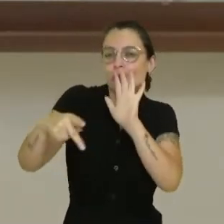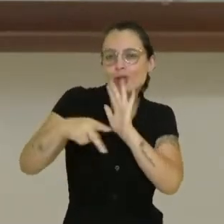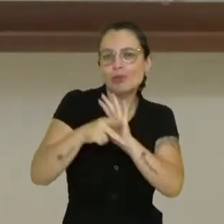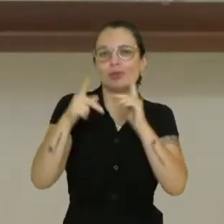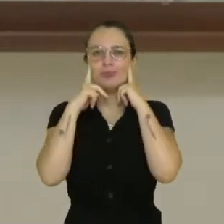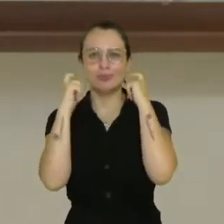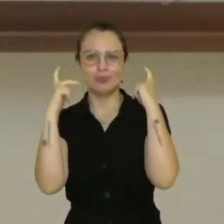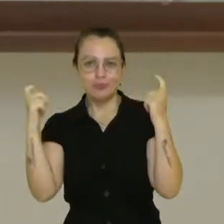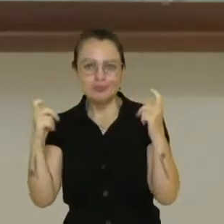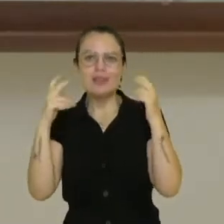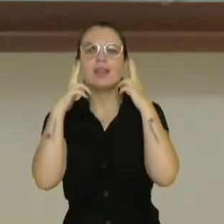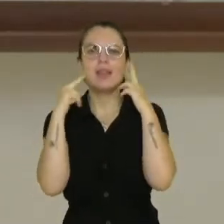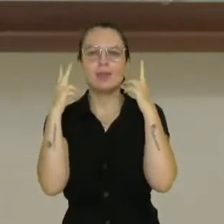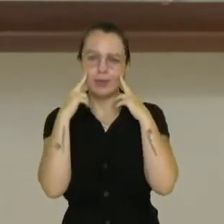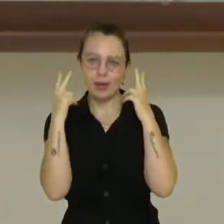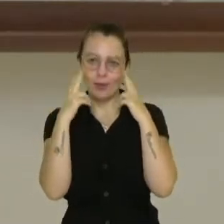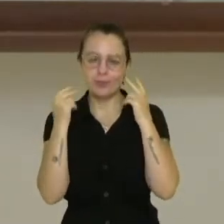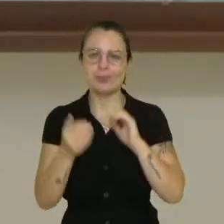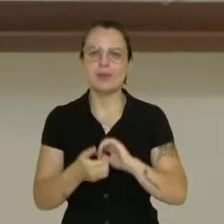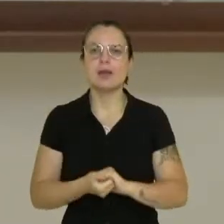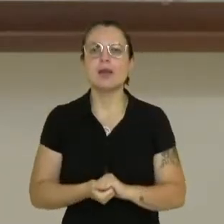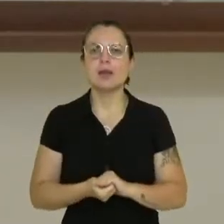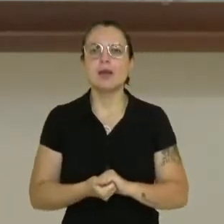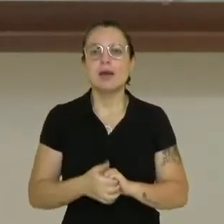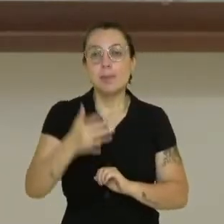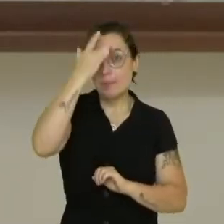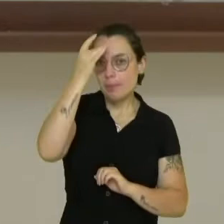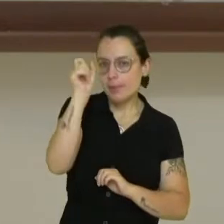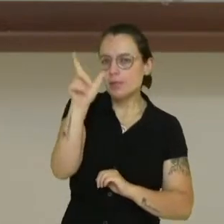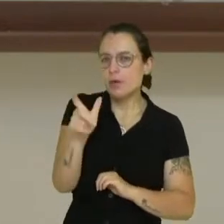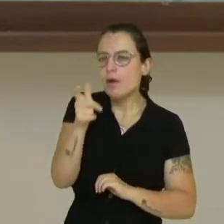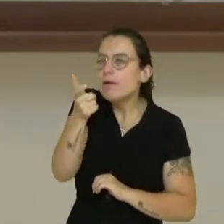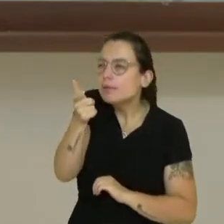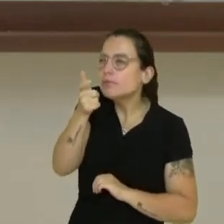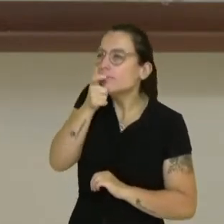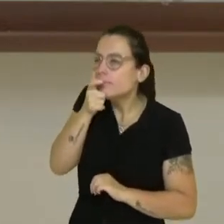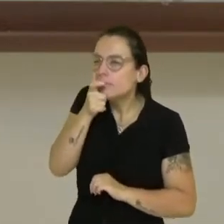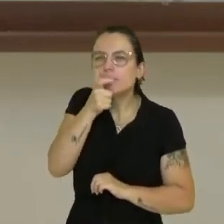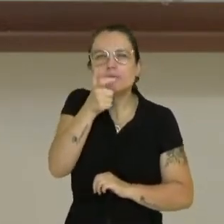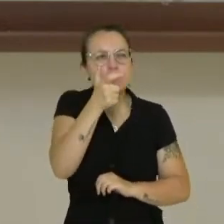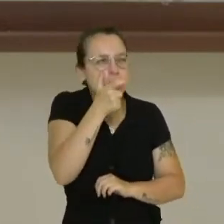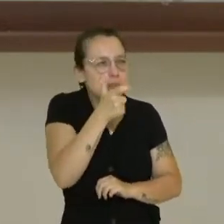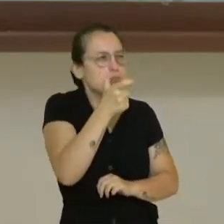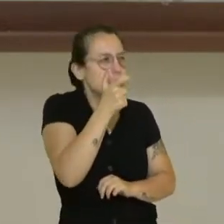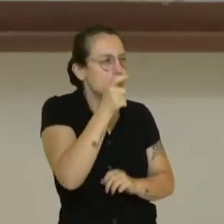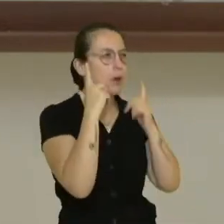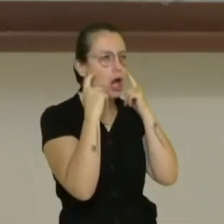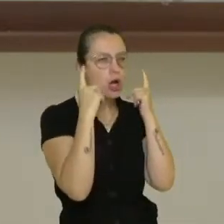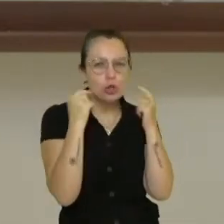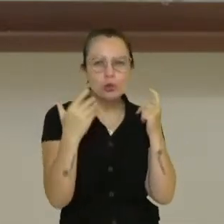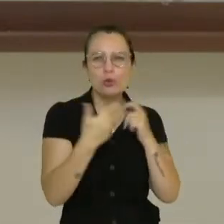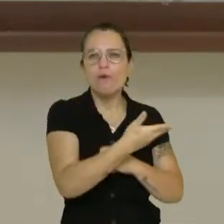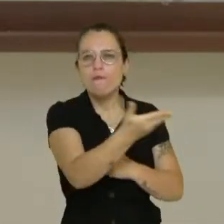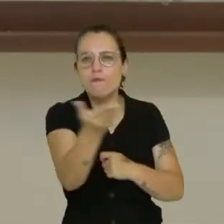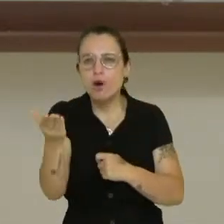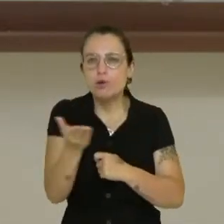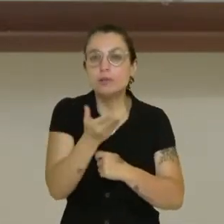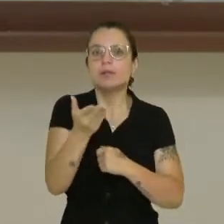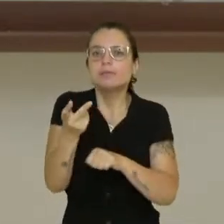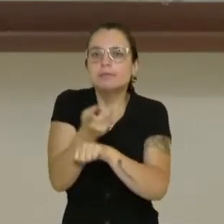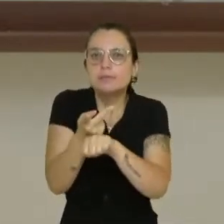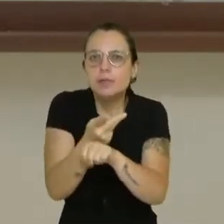sons naturais, ou seja, o homem observava os sons à sua volta e a partir disto